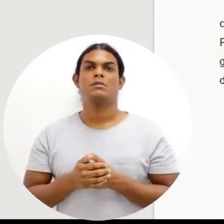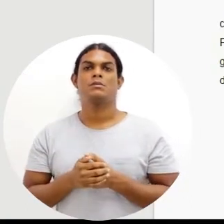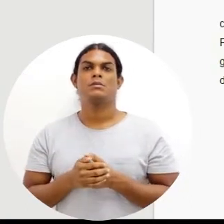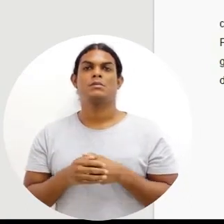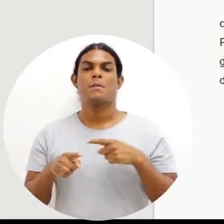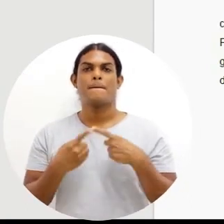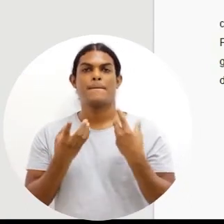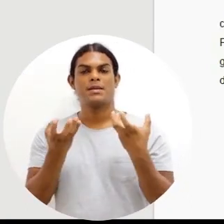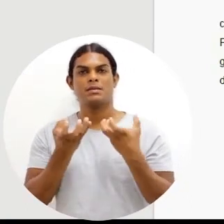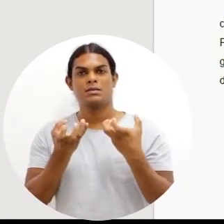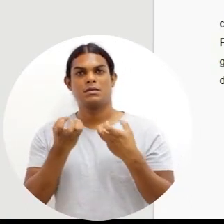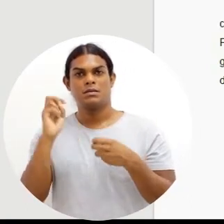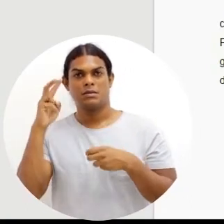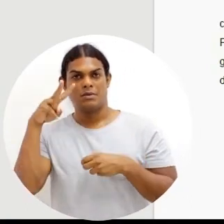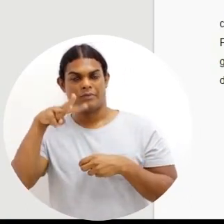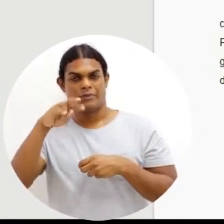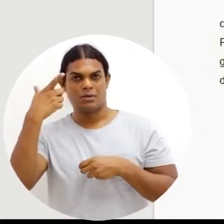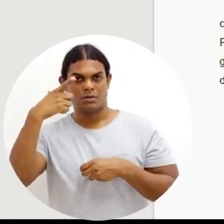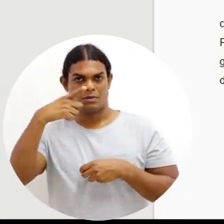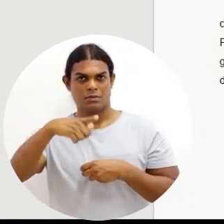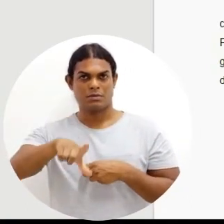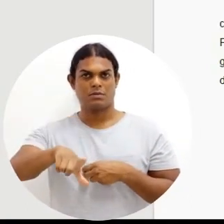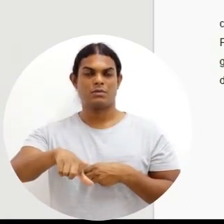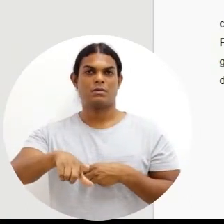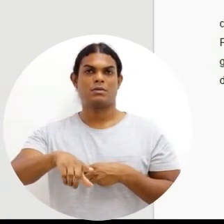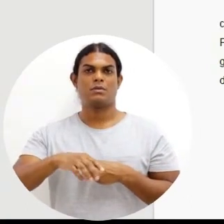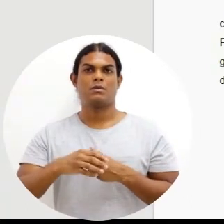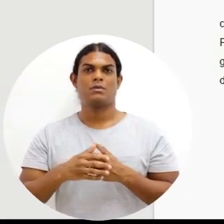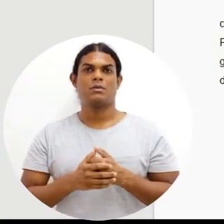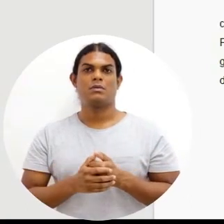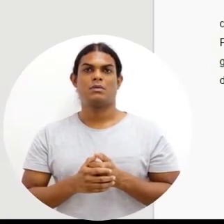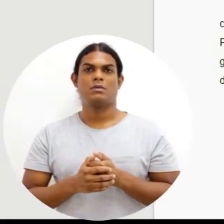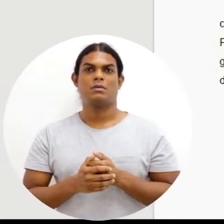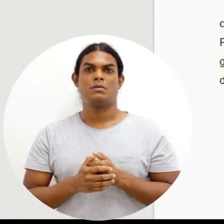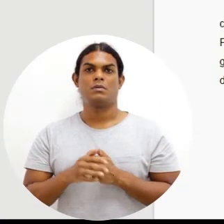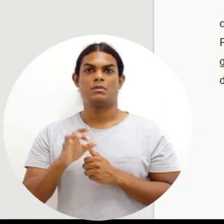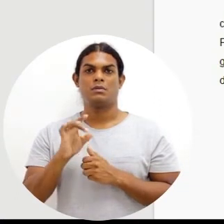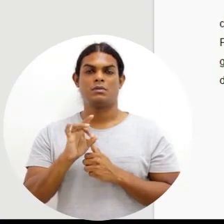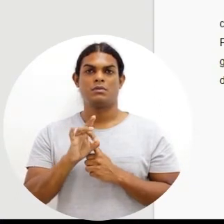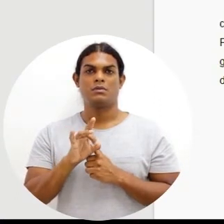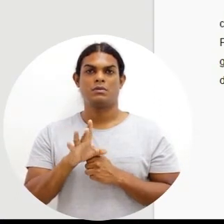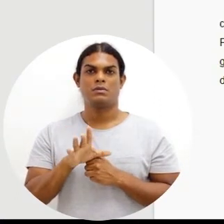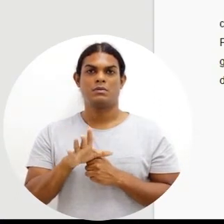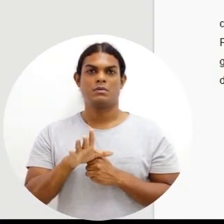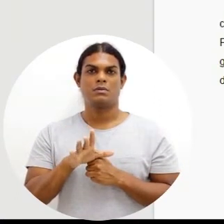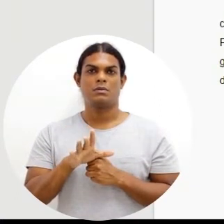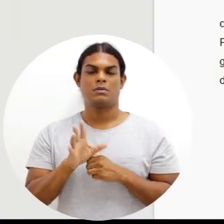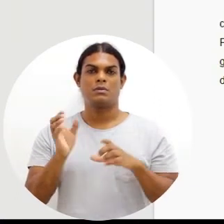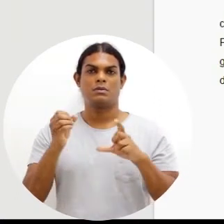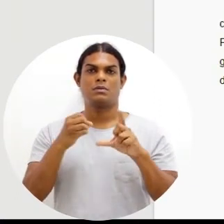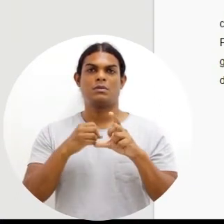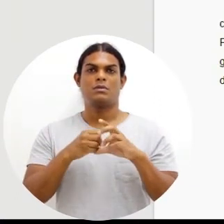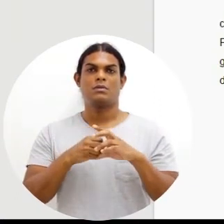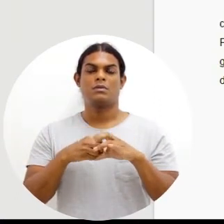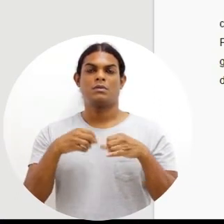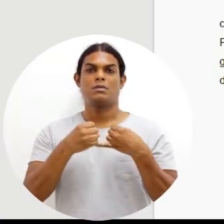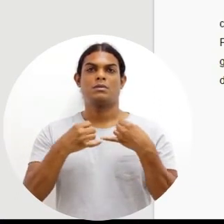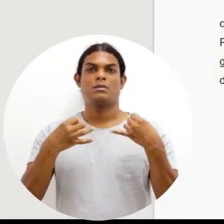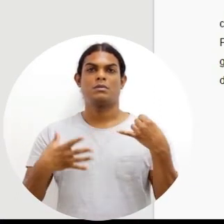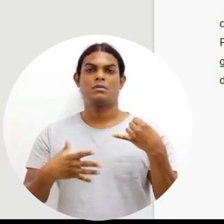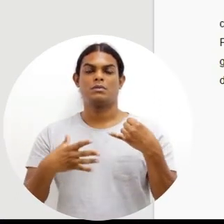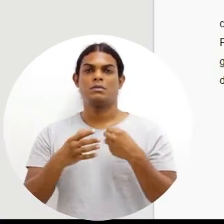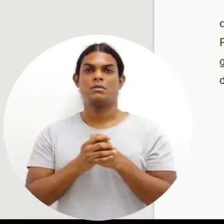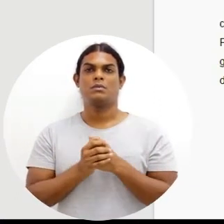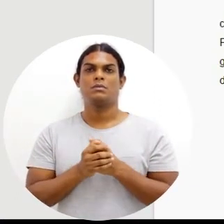quiser visualizar novamente, basta, ou se eu quiser acrescentar um novo comentário, basta eu ir lá, inserir a janelinha e colocar